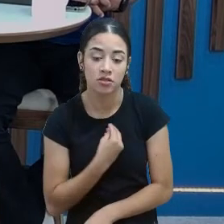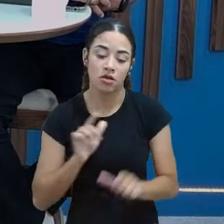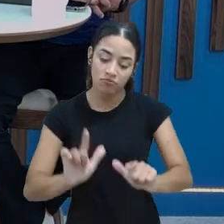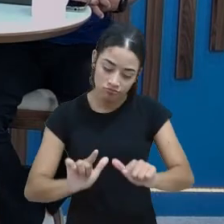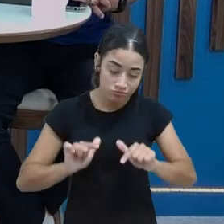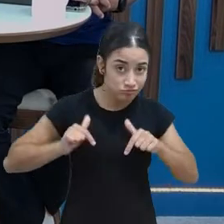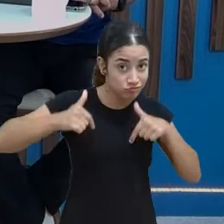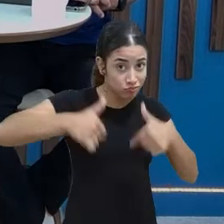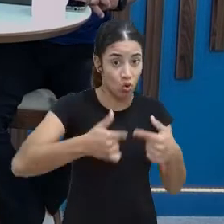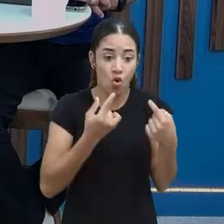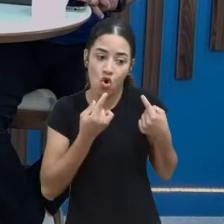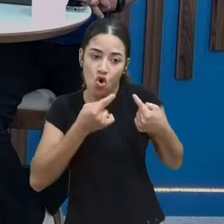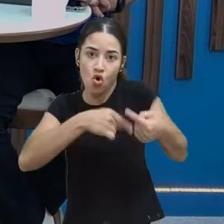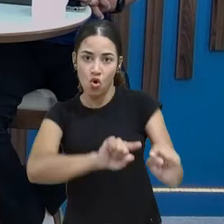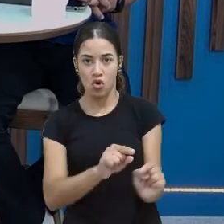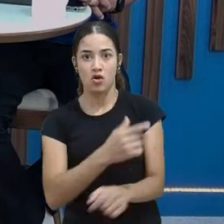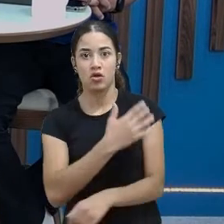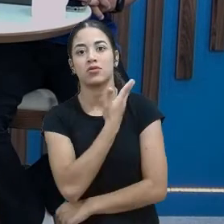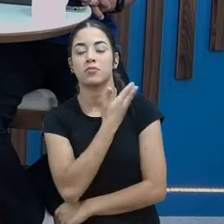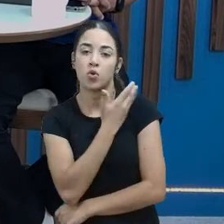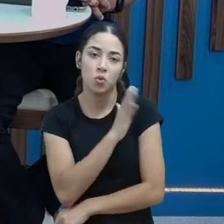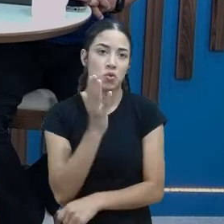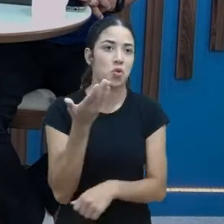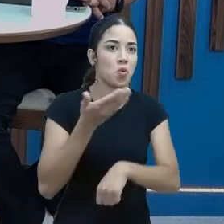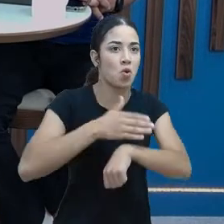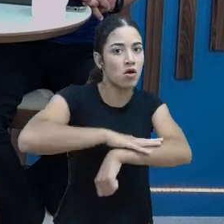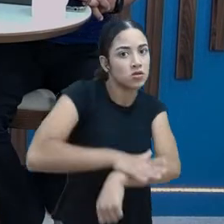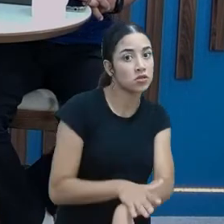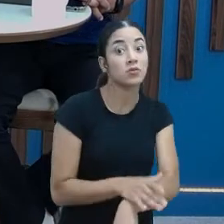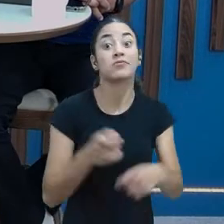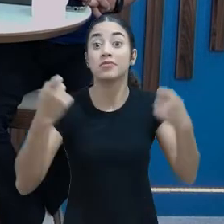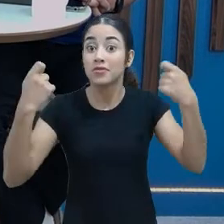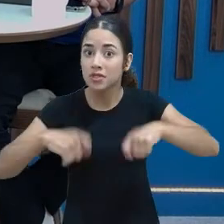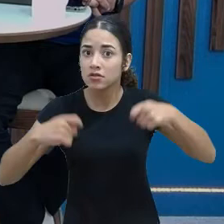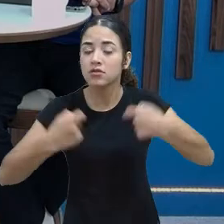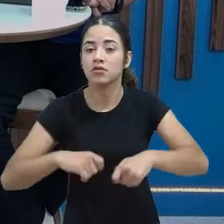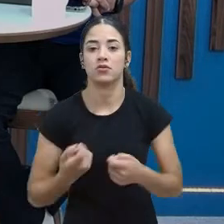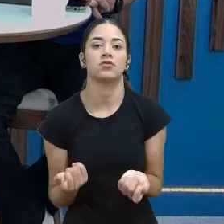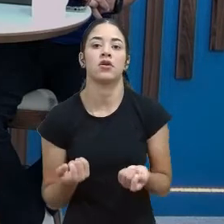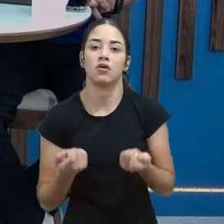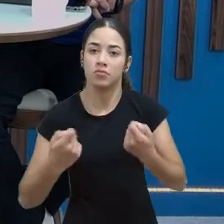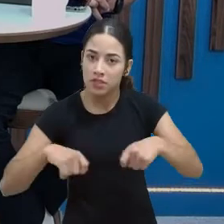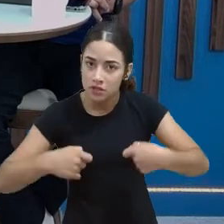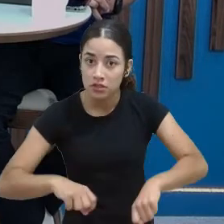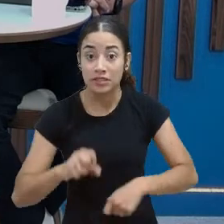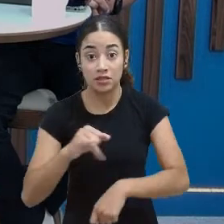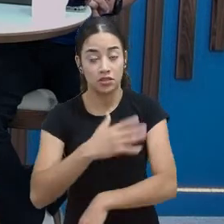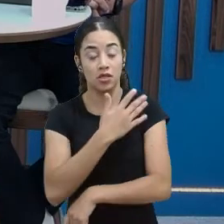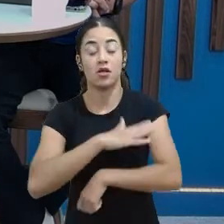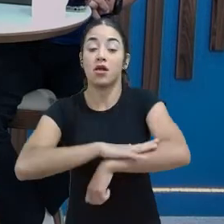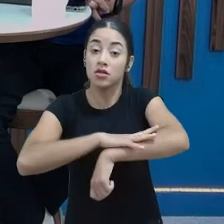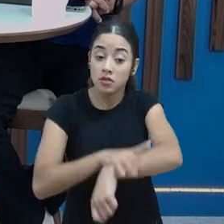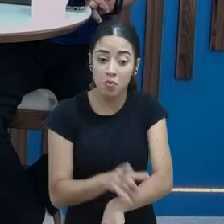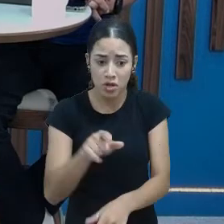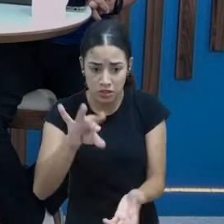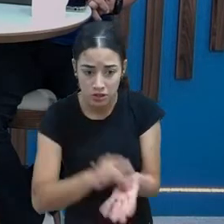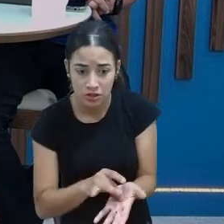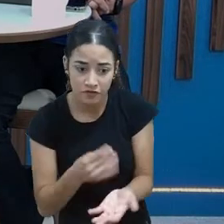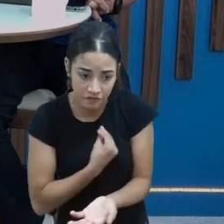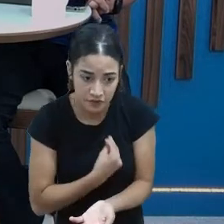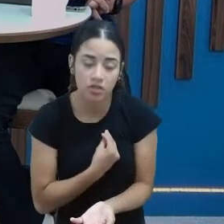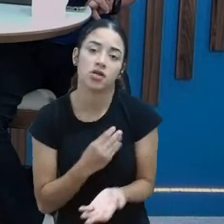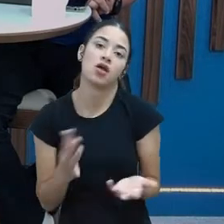também contra esse racismo, né, ele precisa ser também real, né? Se o racismo é real, a luta